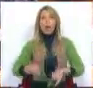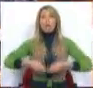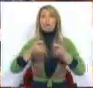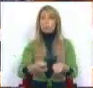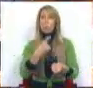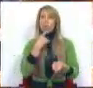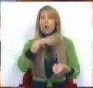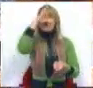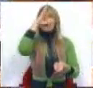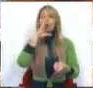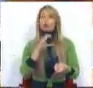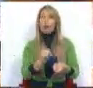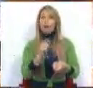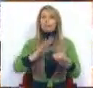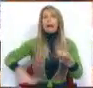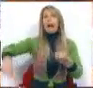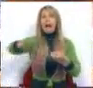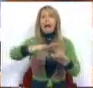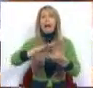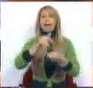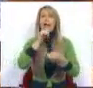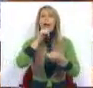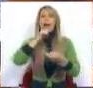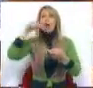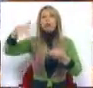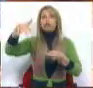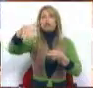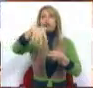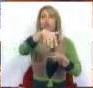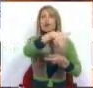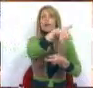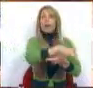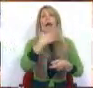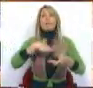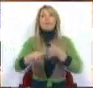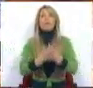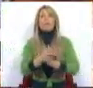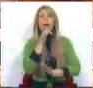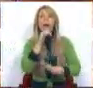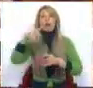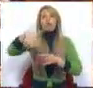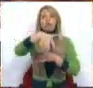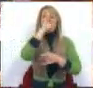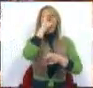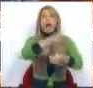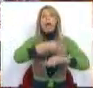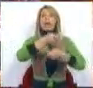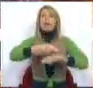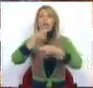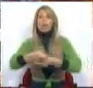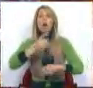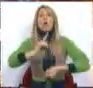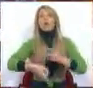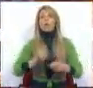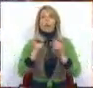Estado nos perímetros de rega, nos aproveitamentos hidroagrícolas, e aquilo que são a produção de